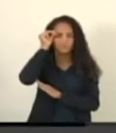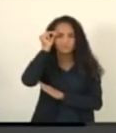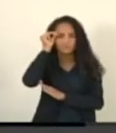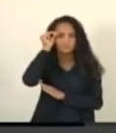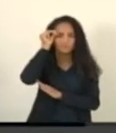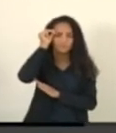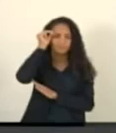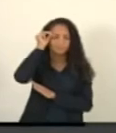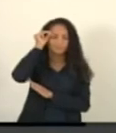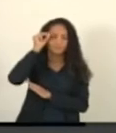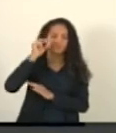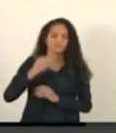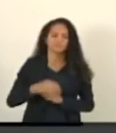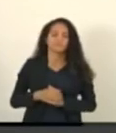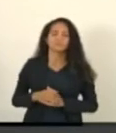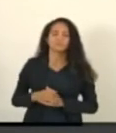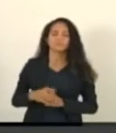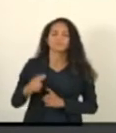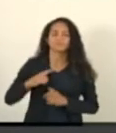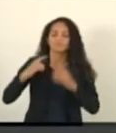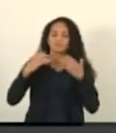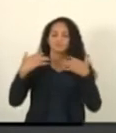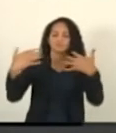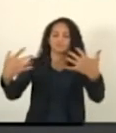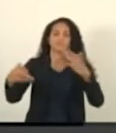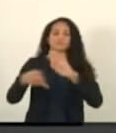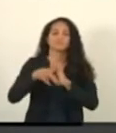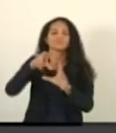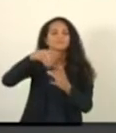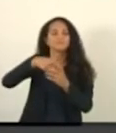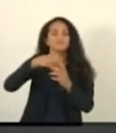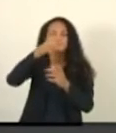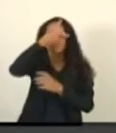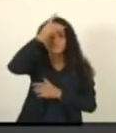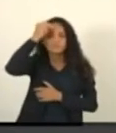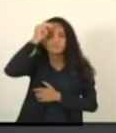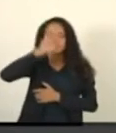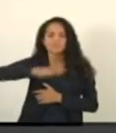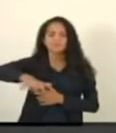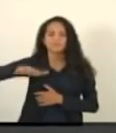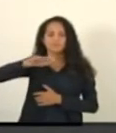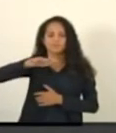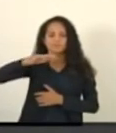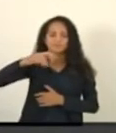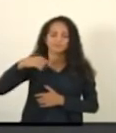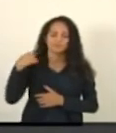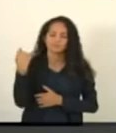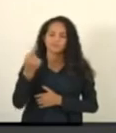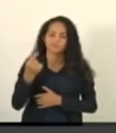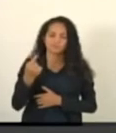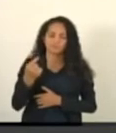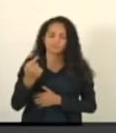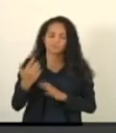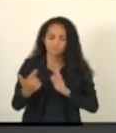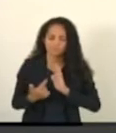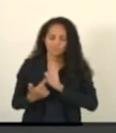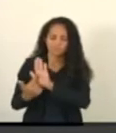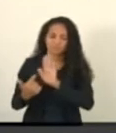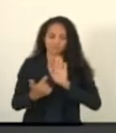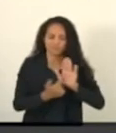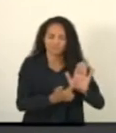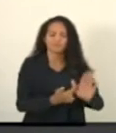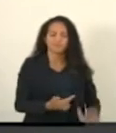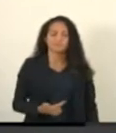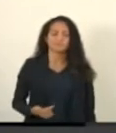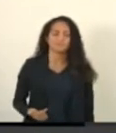mais especificamente no auditório da Prefeitura, onde fomos apresentados e, com